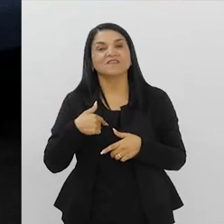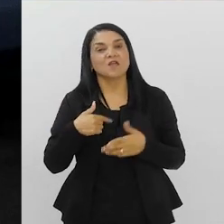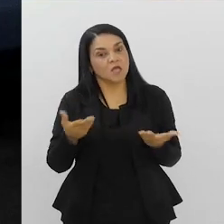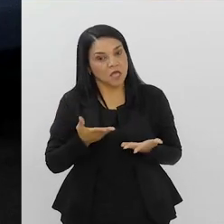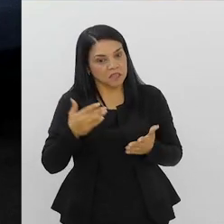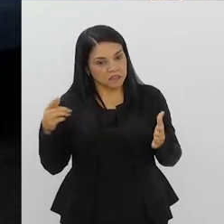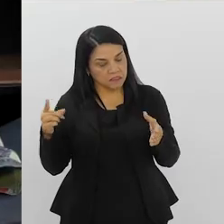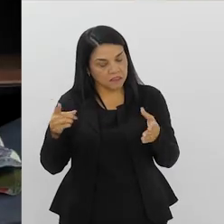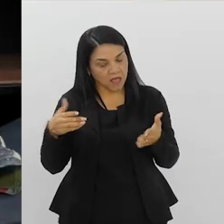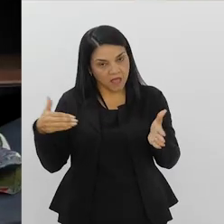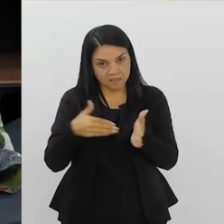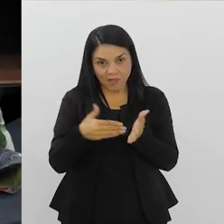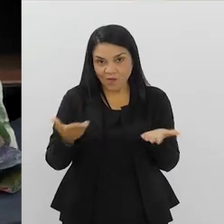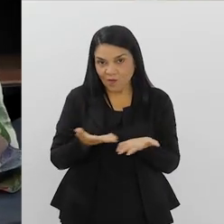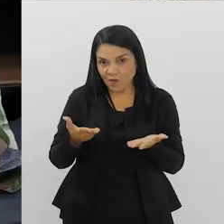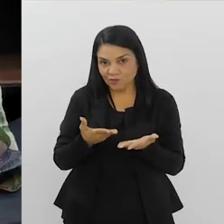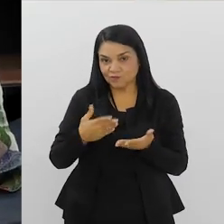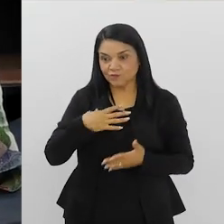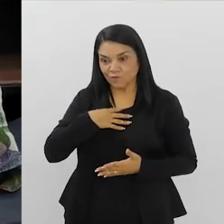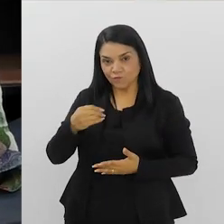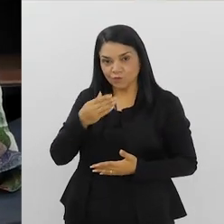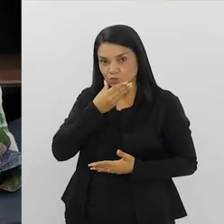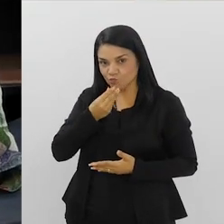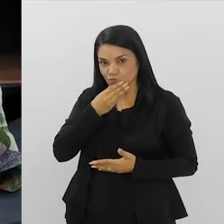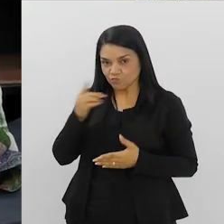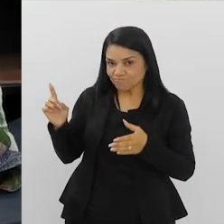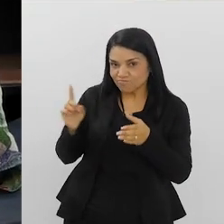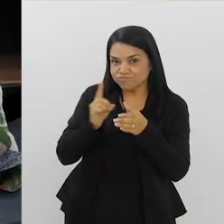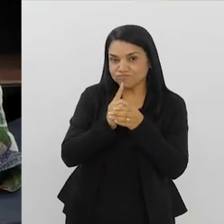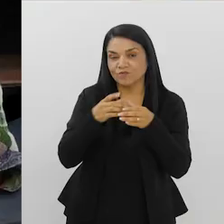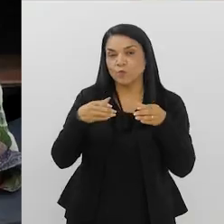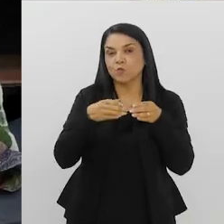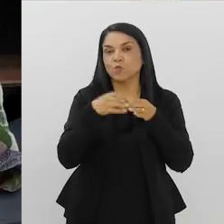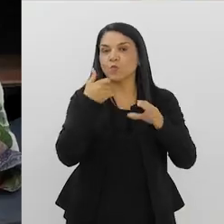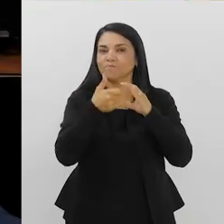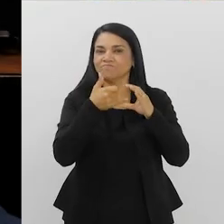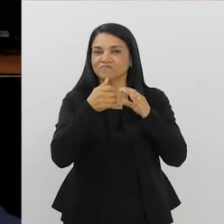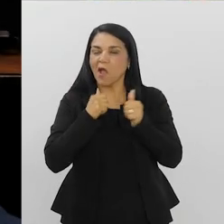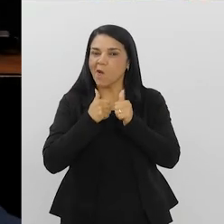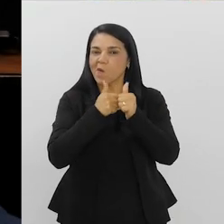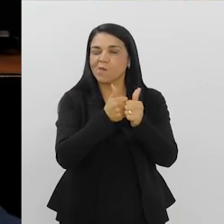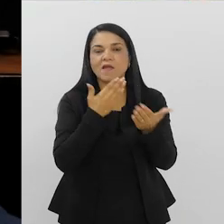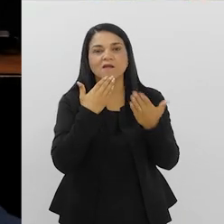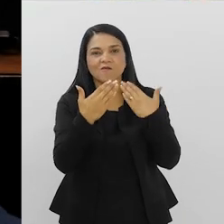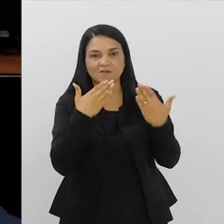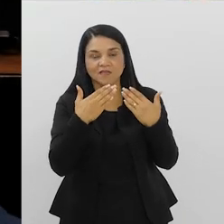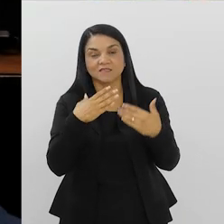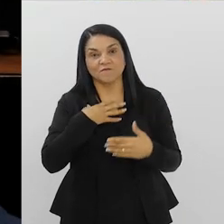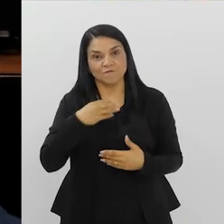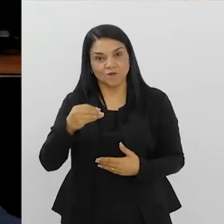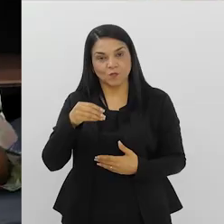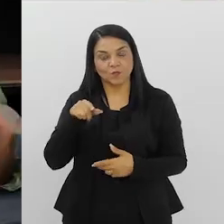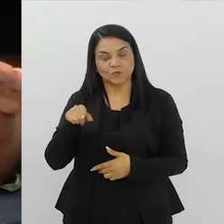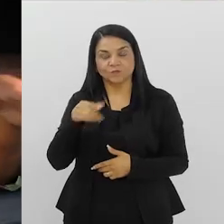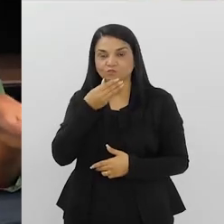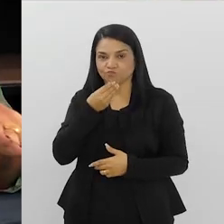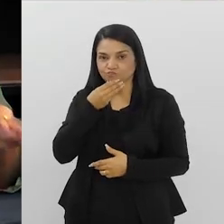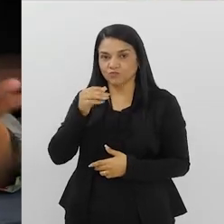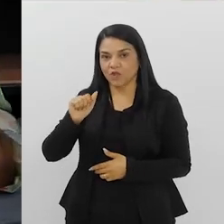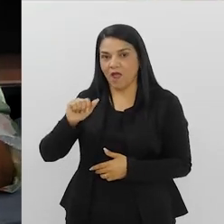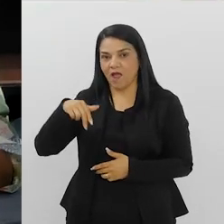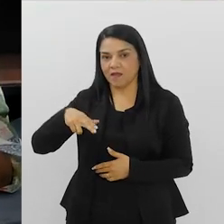funciona a igreja de Jesus Cristo Santo dos últimos dias qualquer um pode ir ou é de